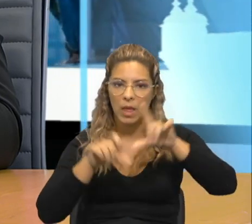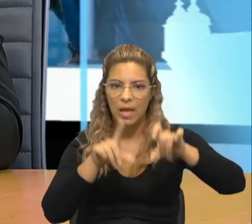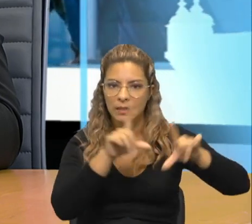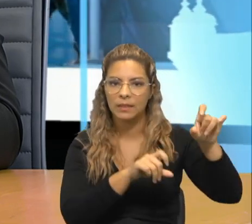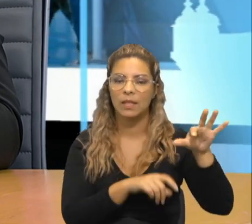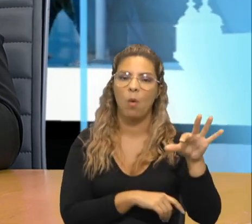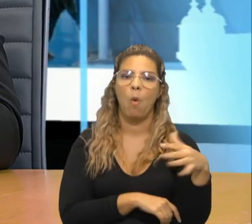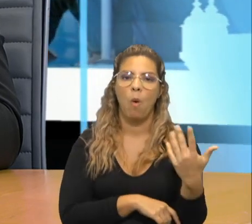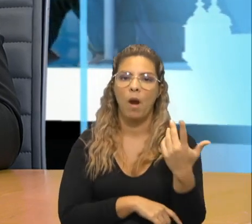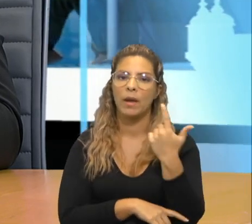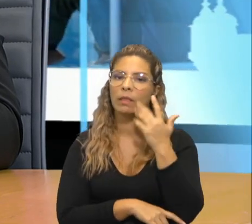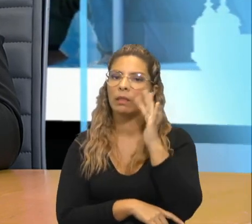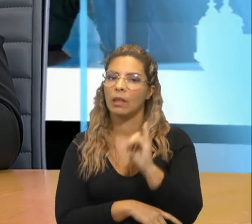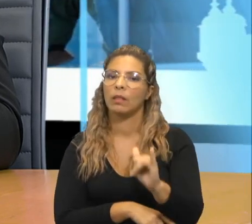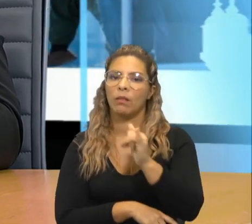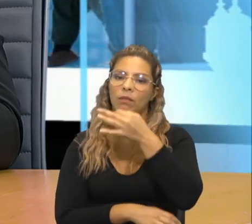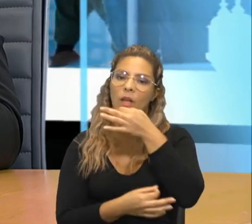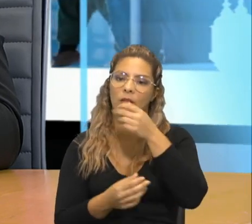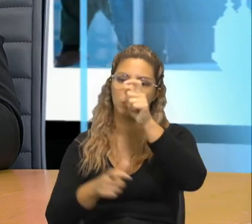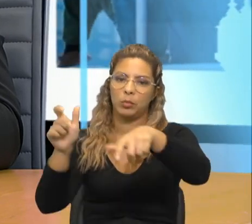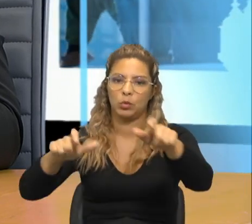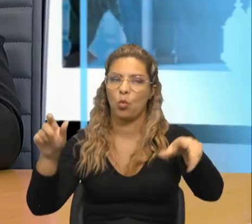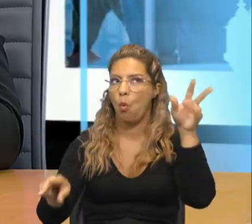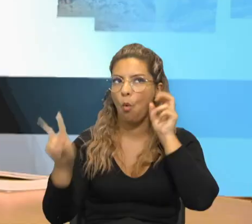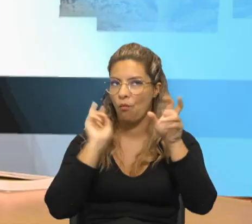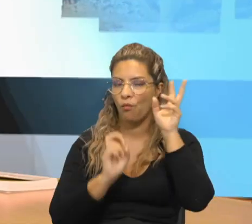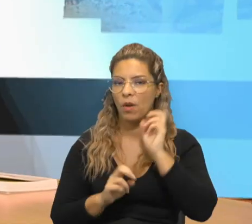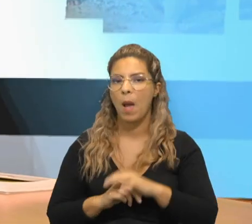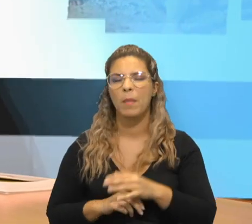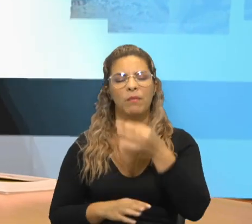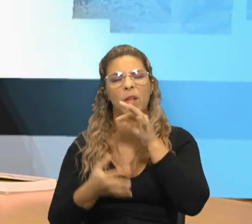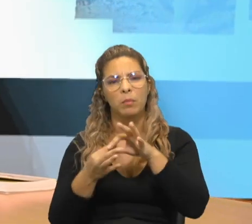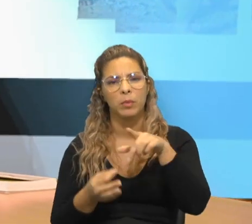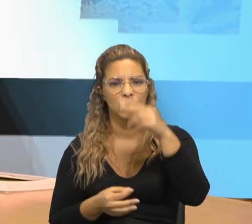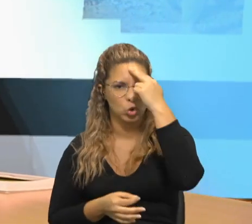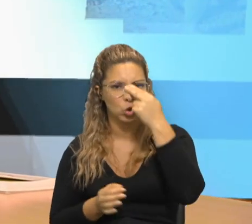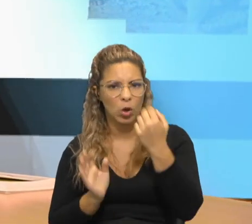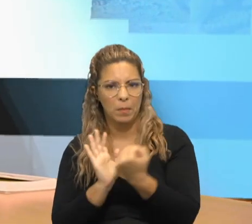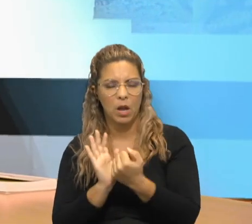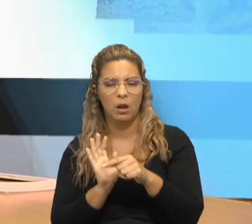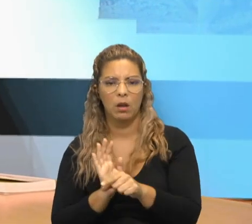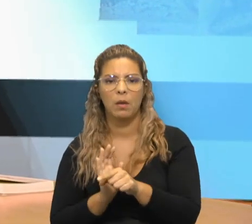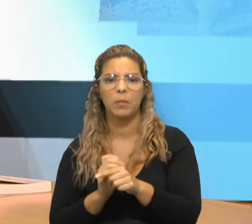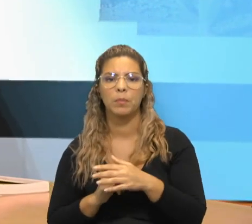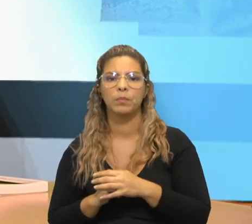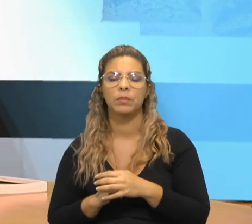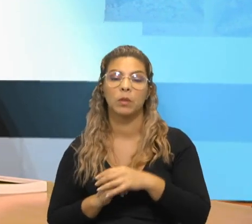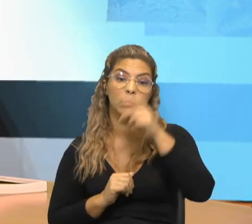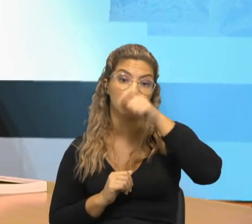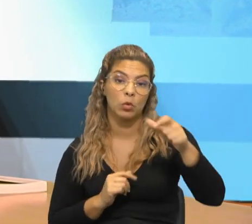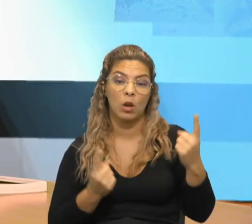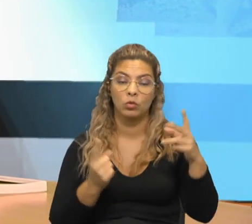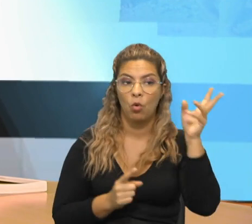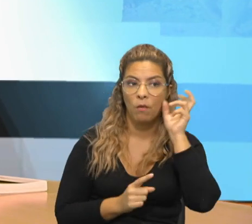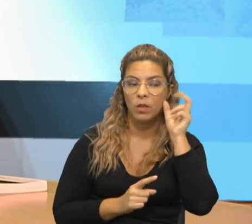forma de chegar aos públicos. Padre Tiago, se quisermos olhar a história, e para quem nos está a ver e ouvir, a presença desta